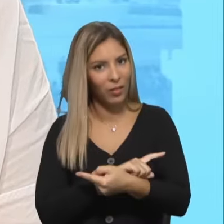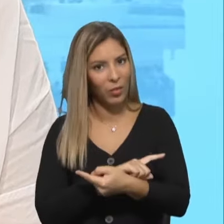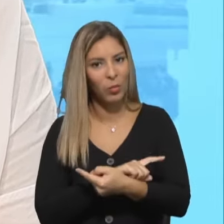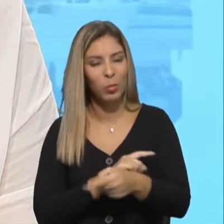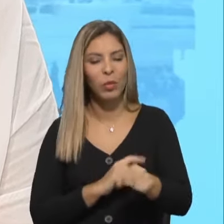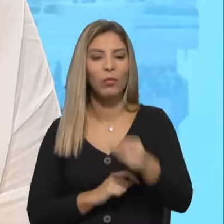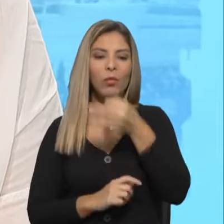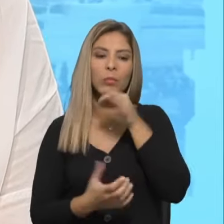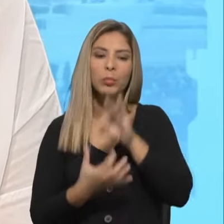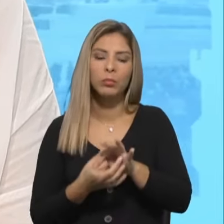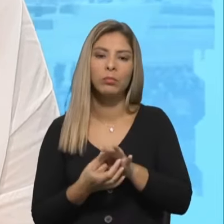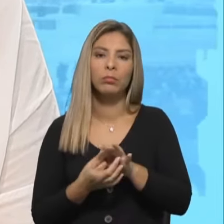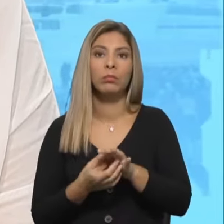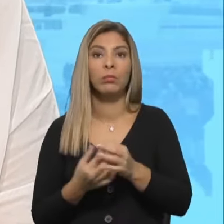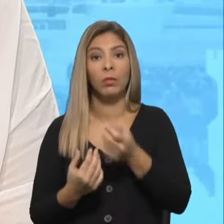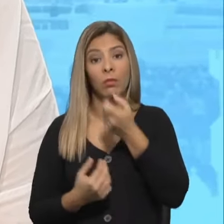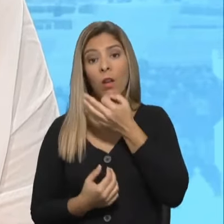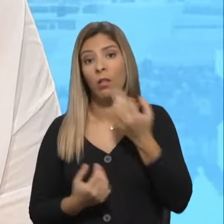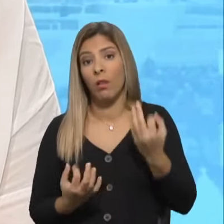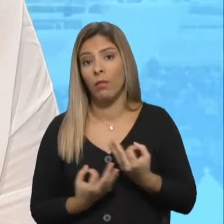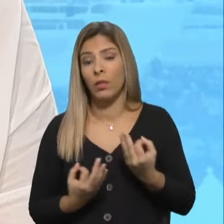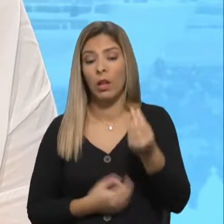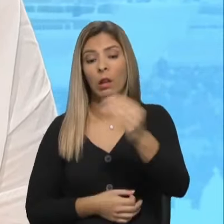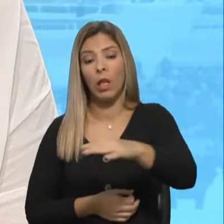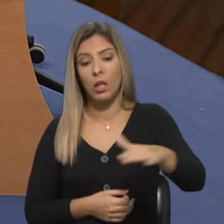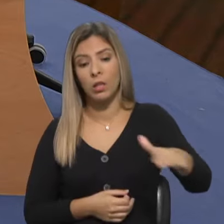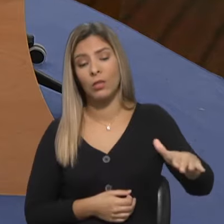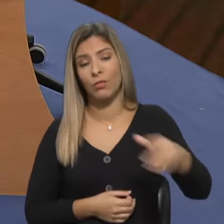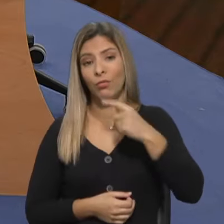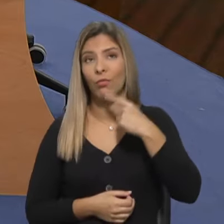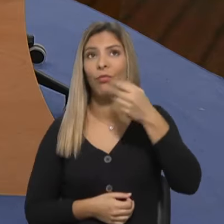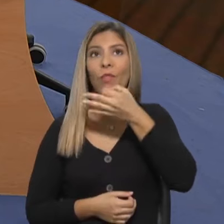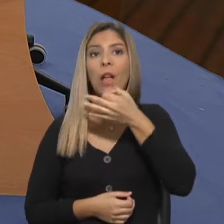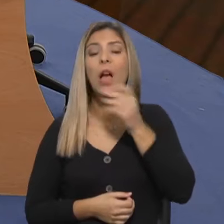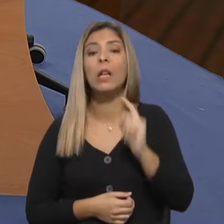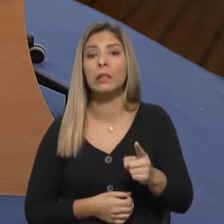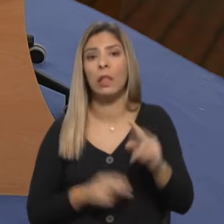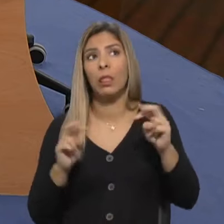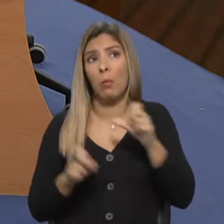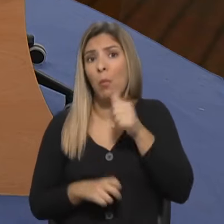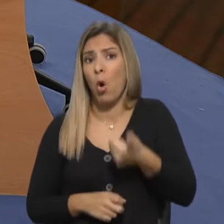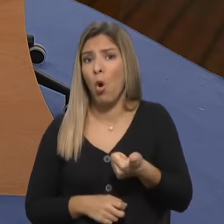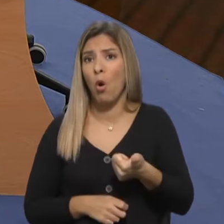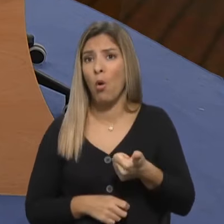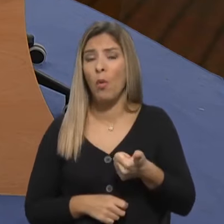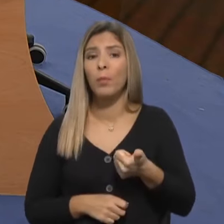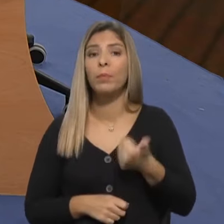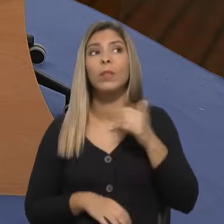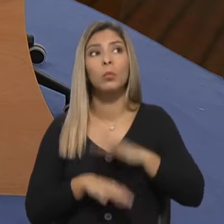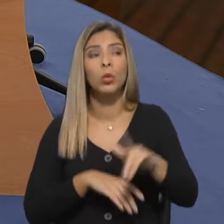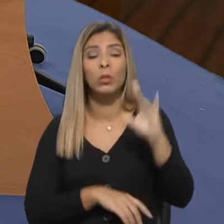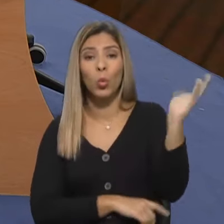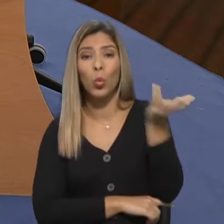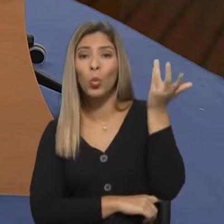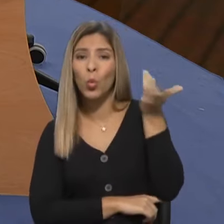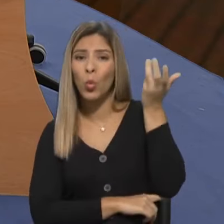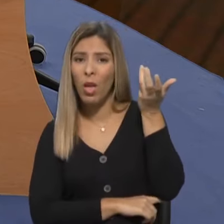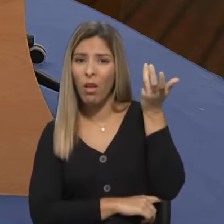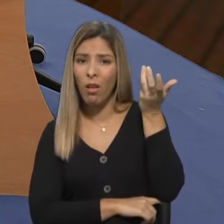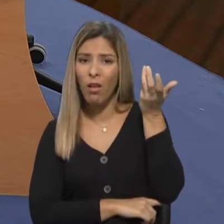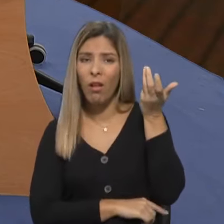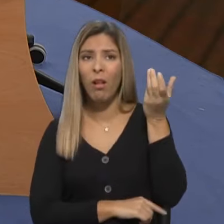luto nós vamos invariavelmente estar a falar sobre crenças sobre a morte isto tem muito de questões culturais também não é a forma como nós